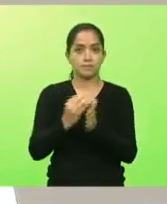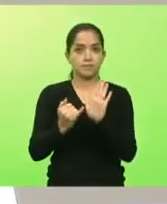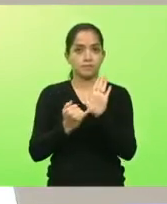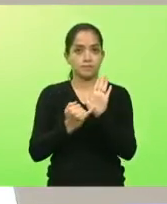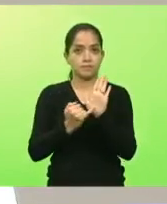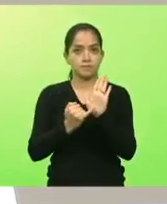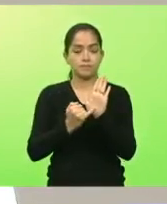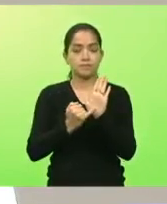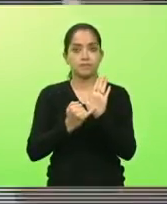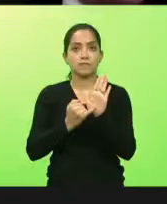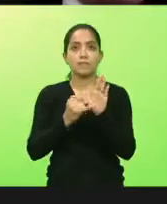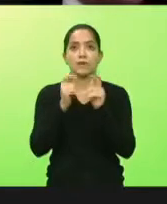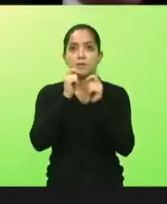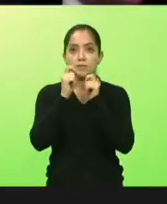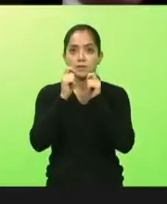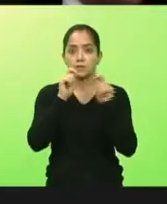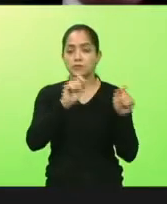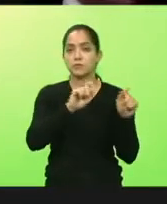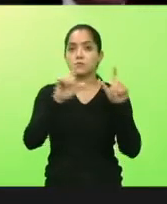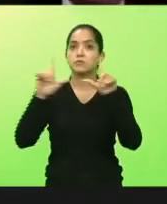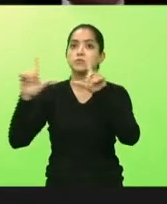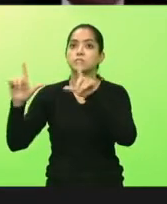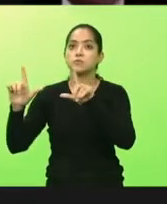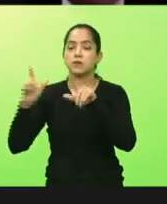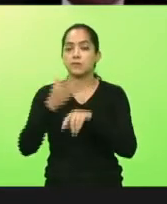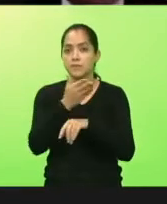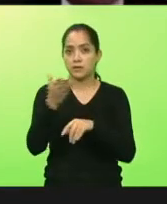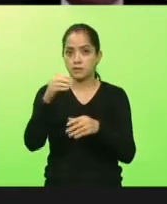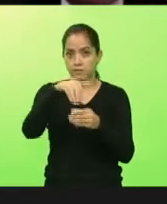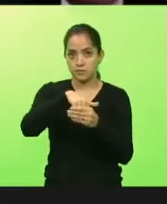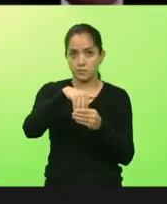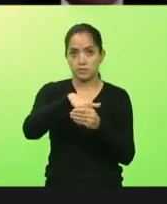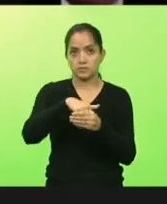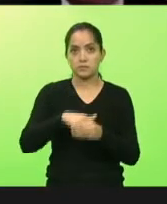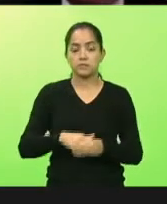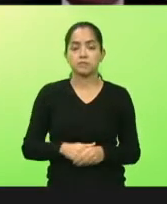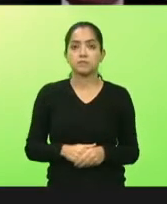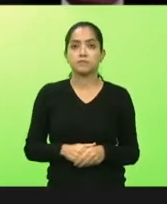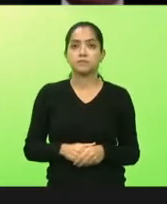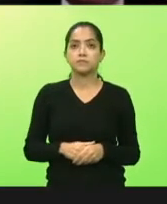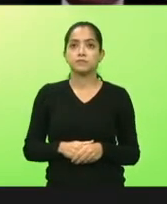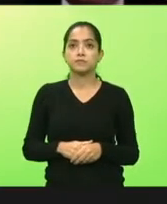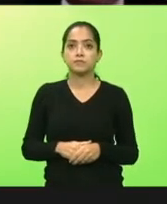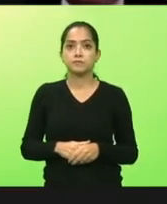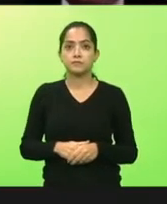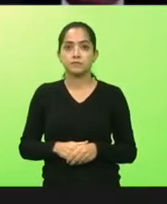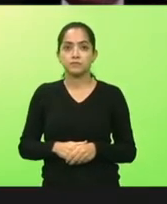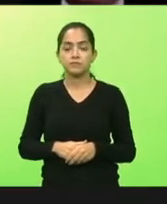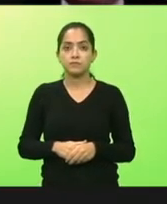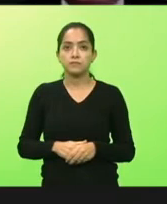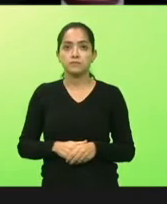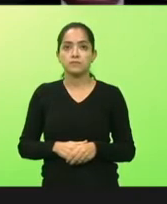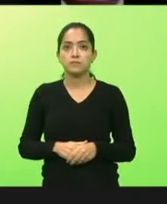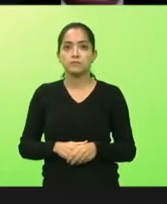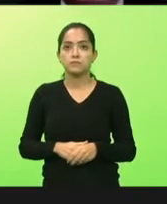Peço assessoria para que abra o painel para que os senhores e senhoras deputados possam exercer seu direito de voto.